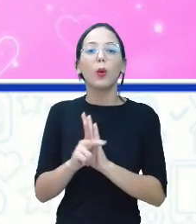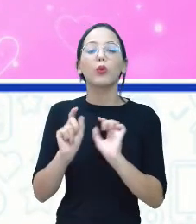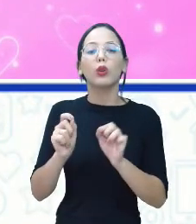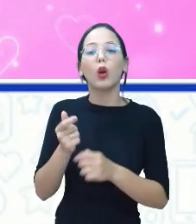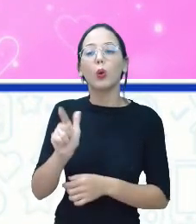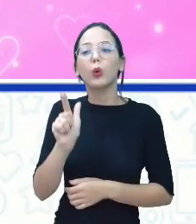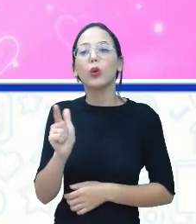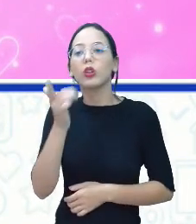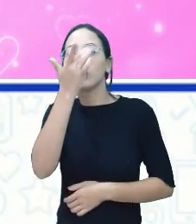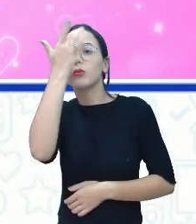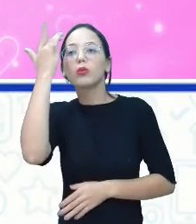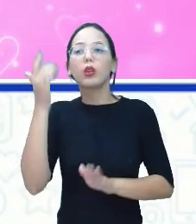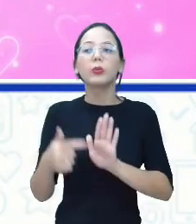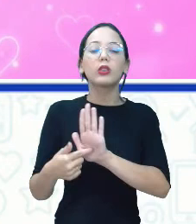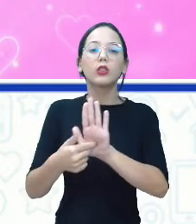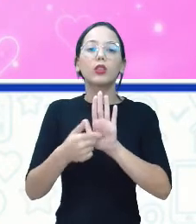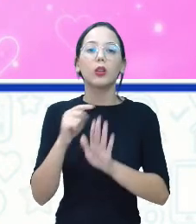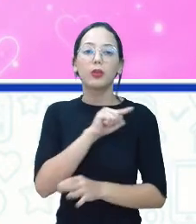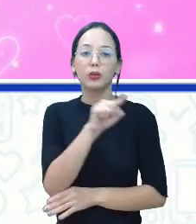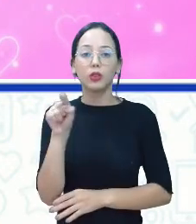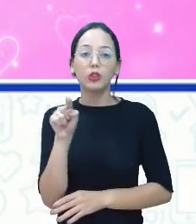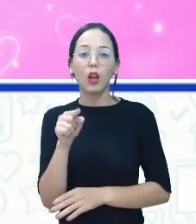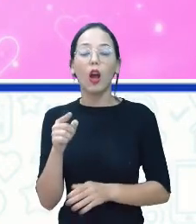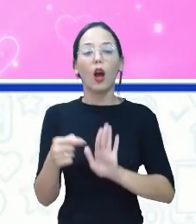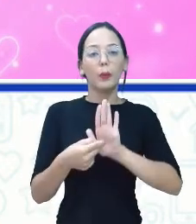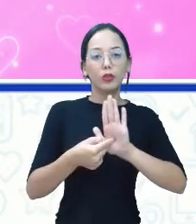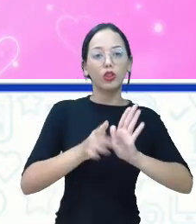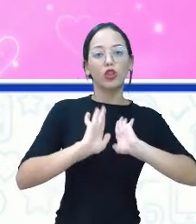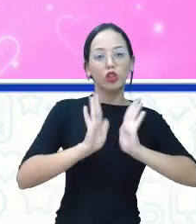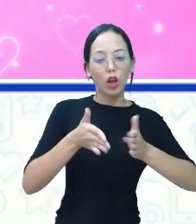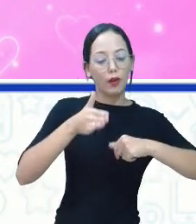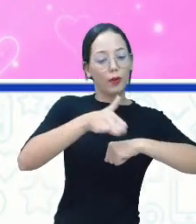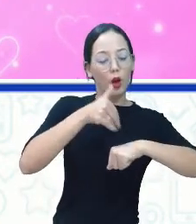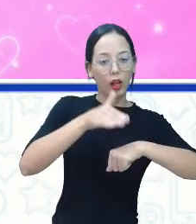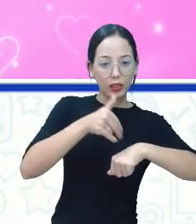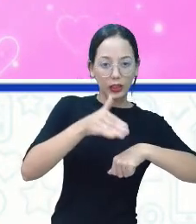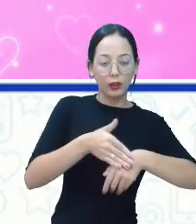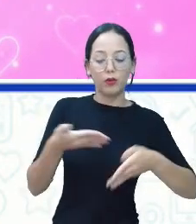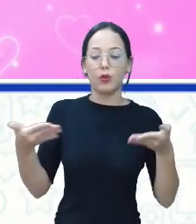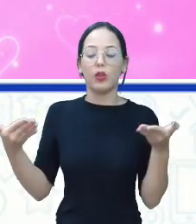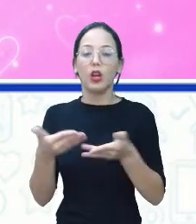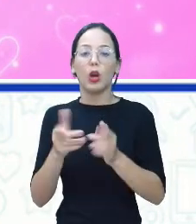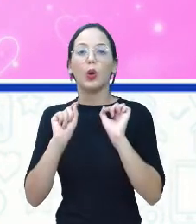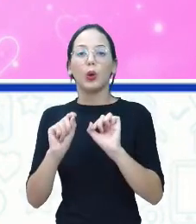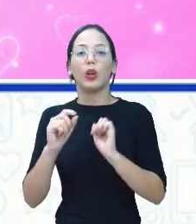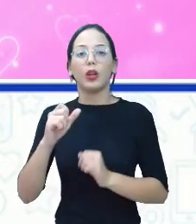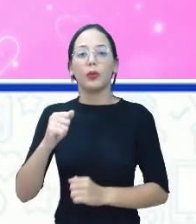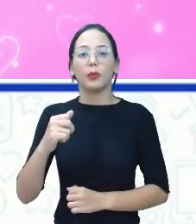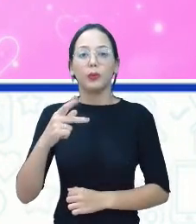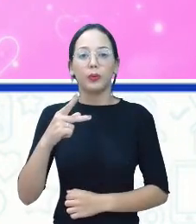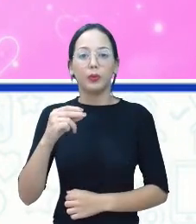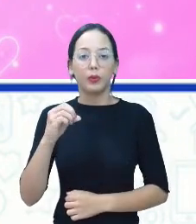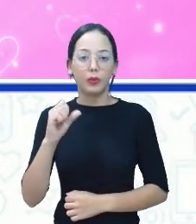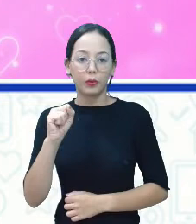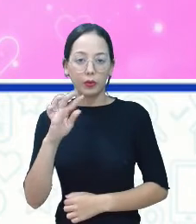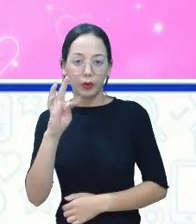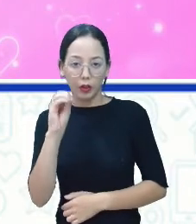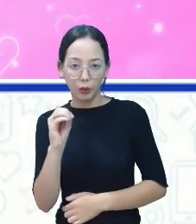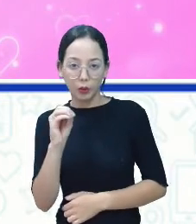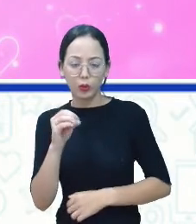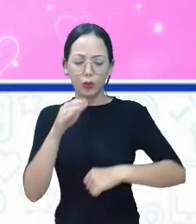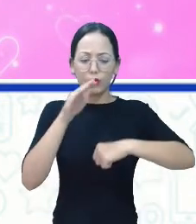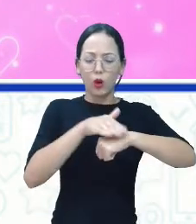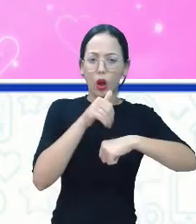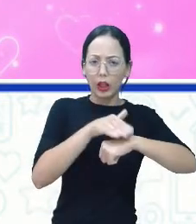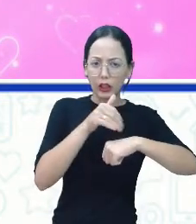outra pessoa sendo apresentado para vocês. Apresentei o vocativo e agora vem o aposto. Assim como o